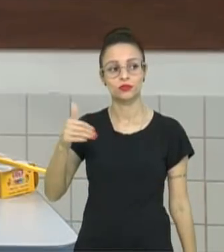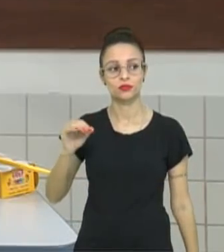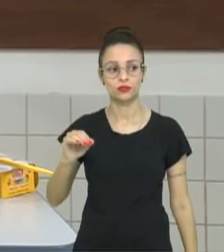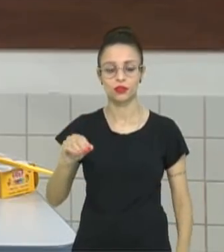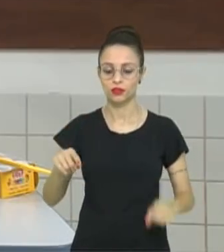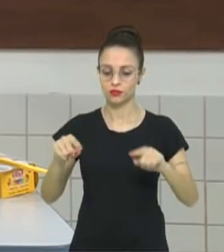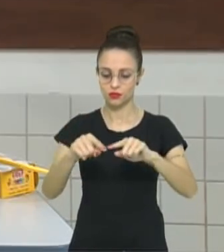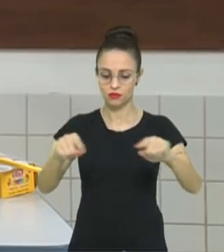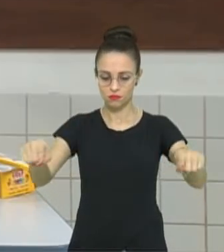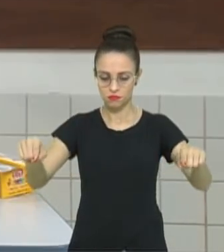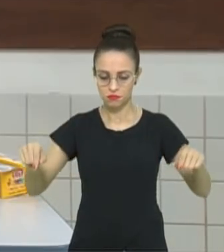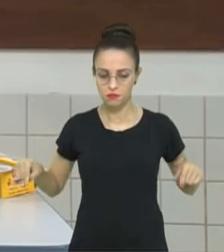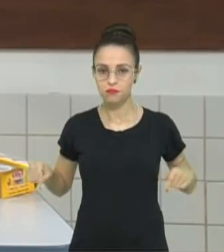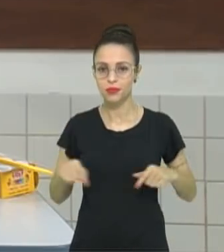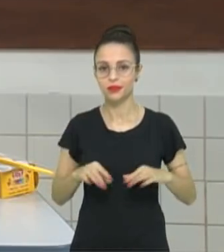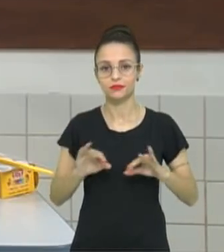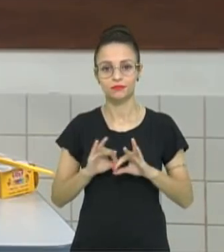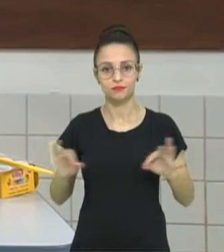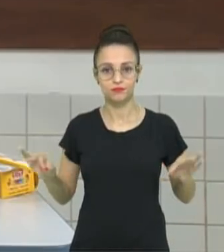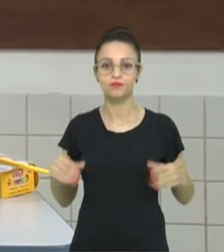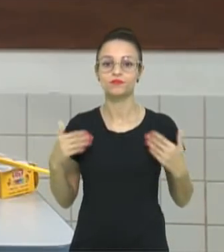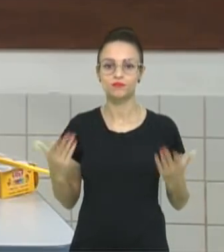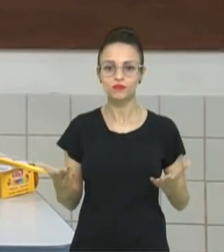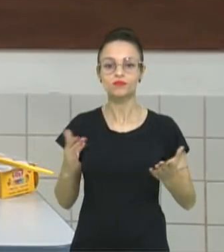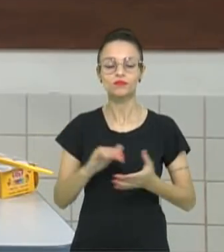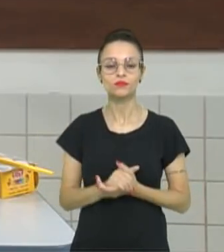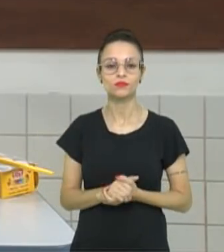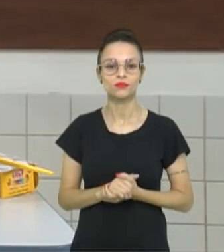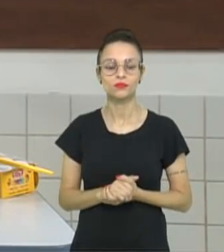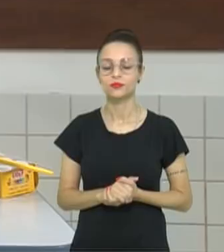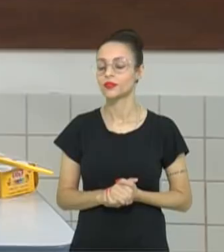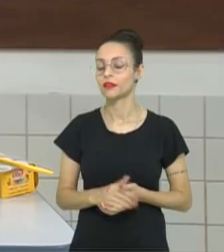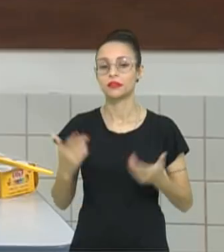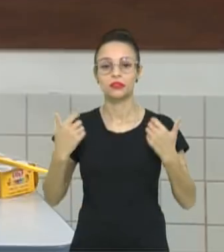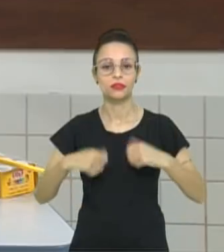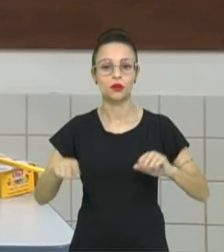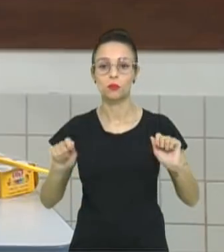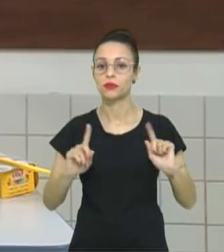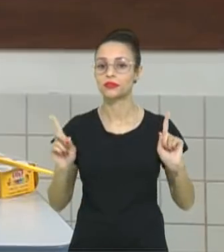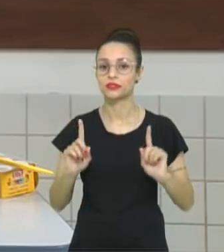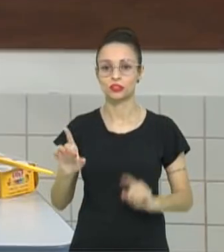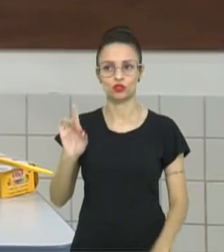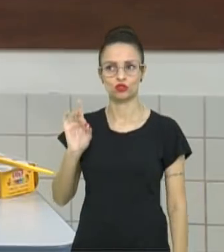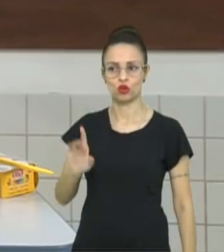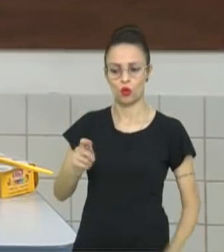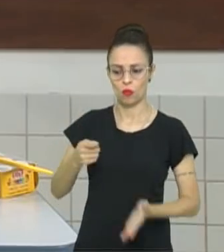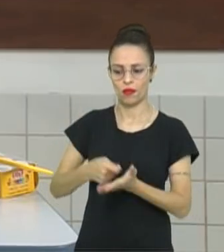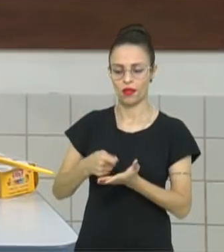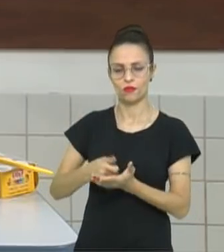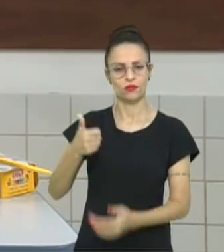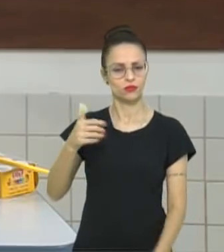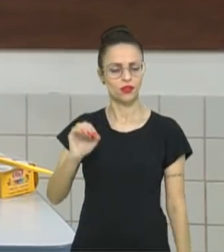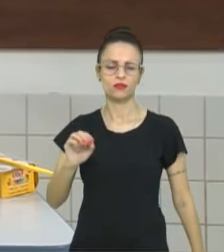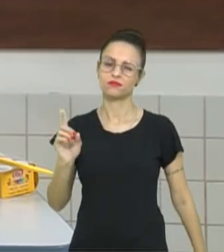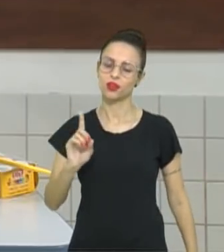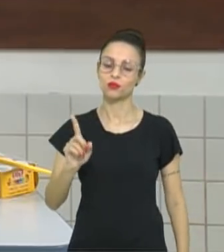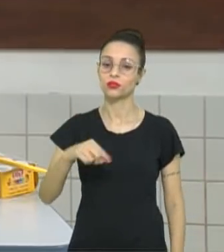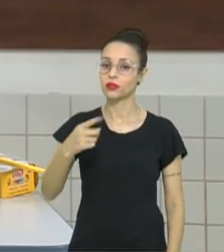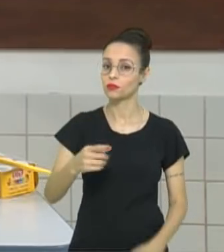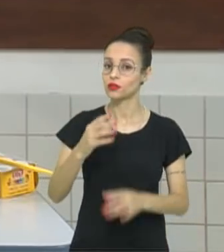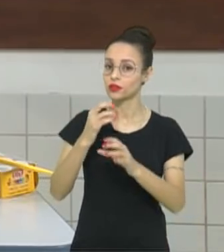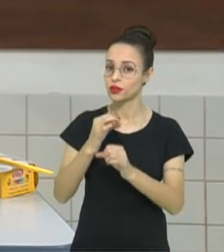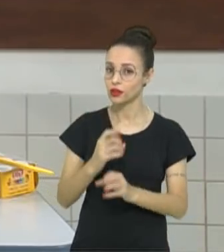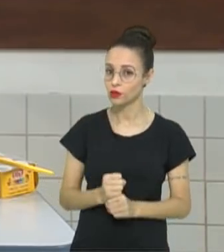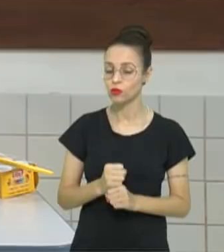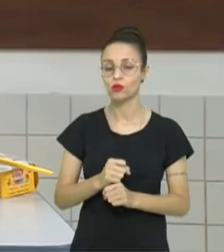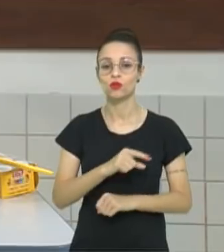você pegou, né? Então, não há necessidade de ser somente o 10 centímetros. Aí depois o teu cálculo, de acordo com o